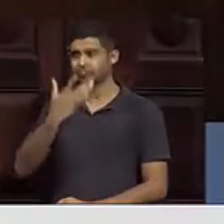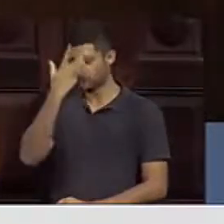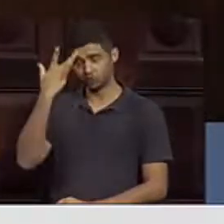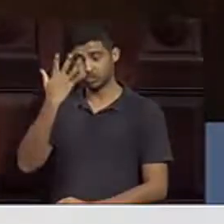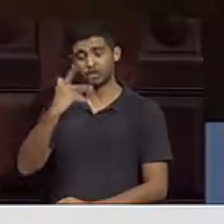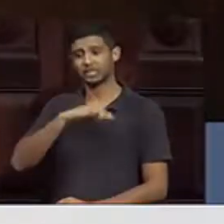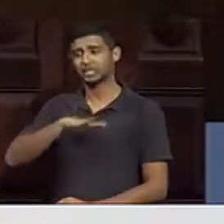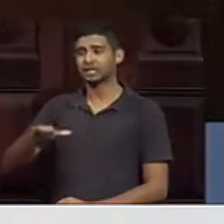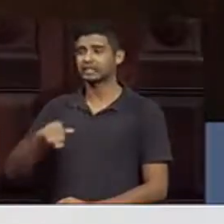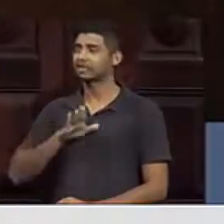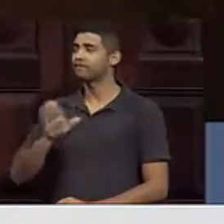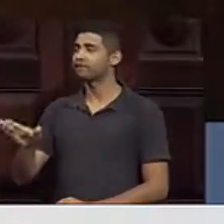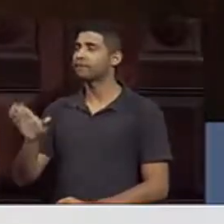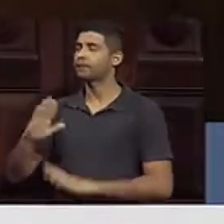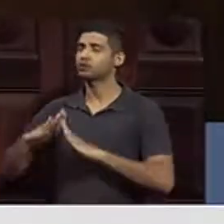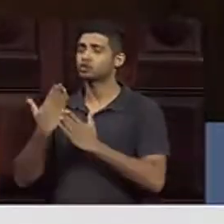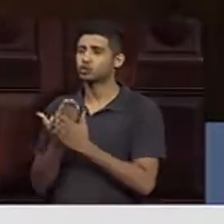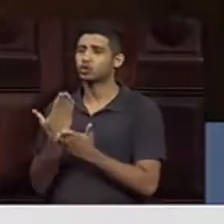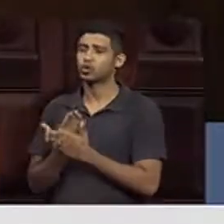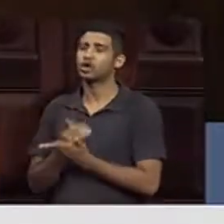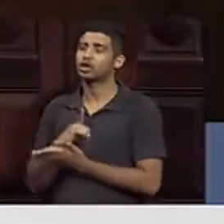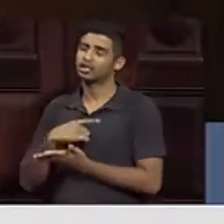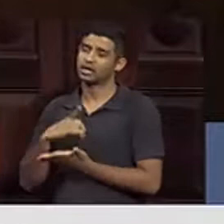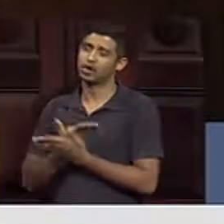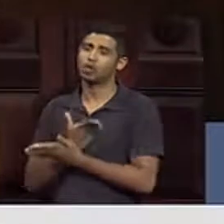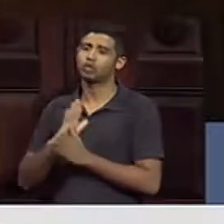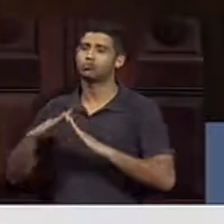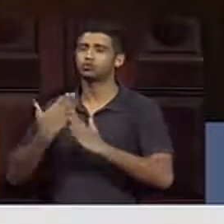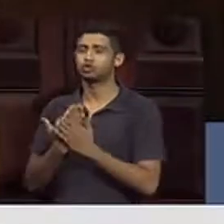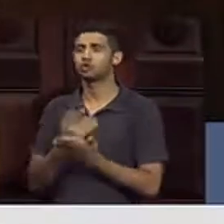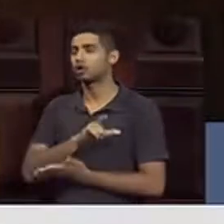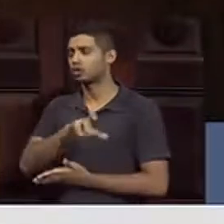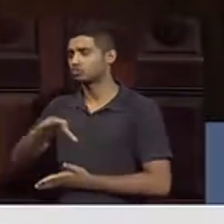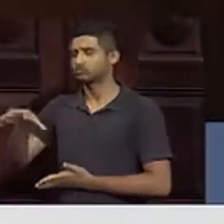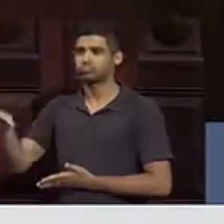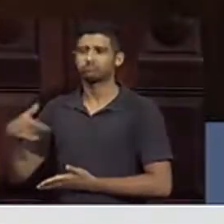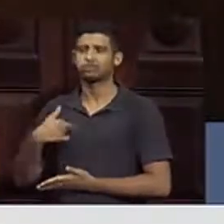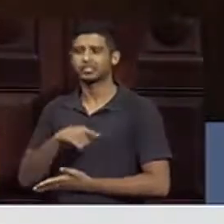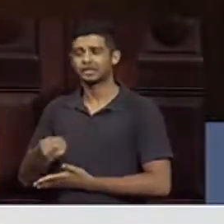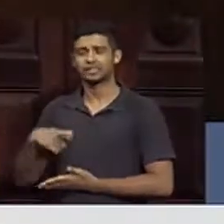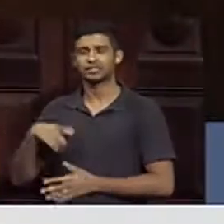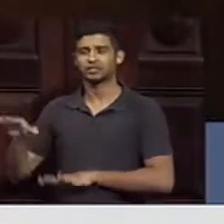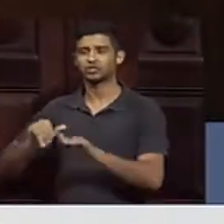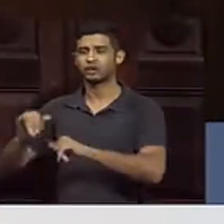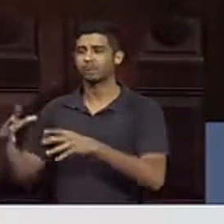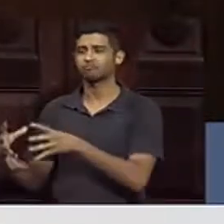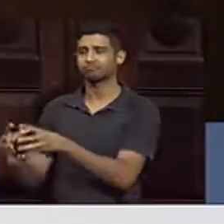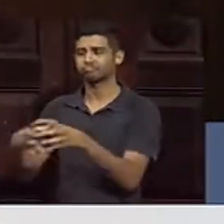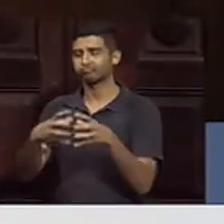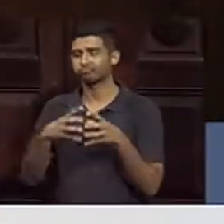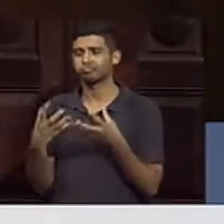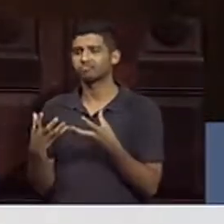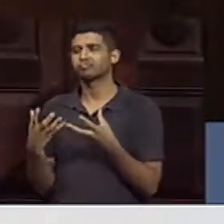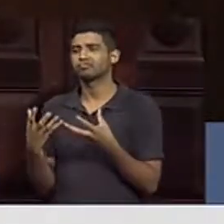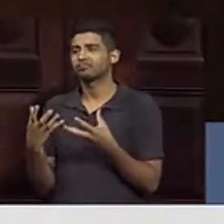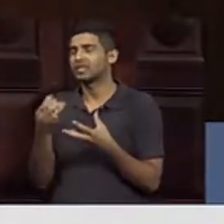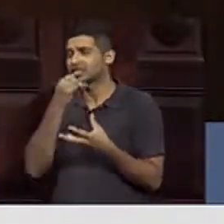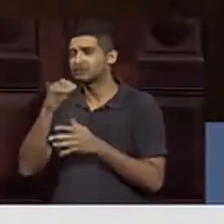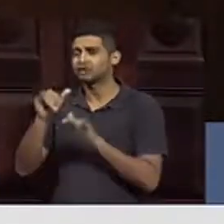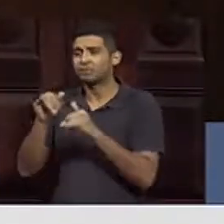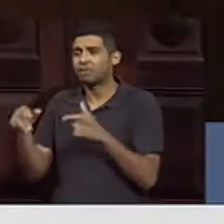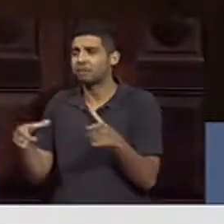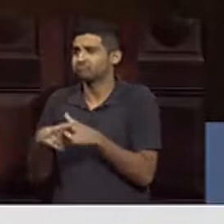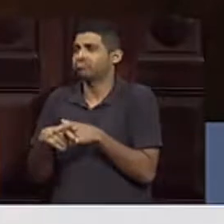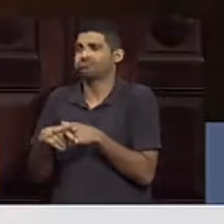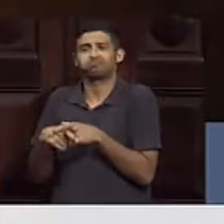para a escola e que algumas unidades escolares sejam induzidas a ter que agrupar as crianças com necessidades especiais